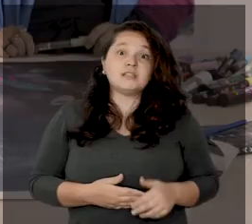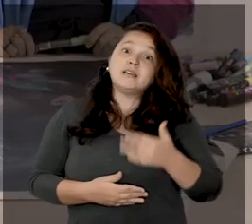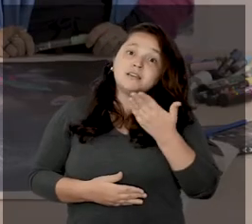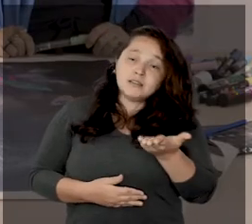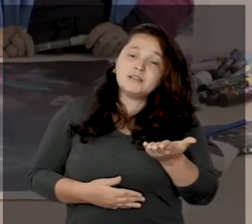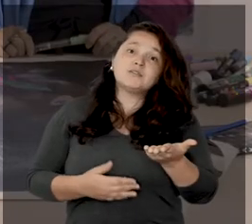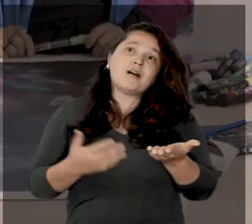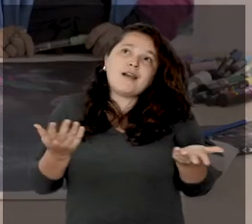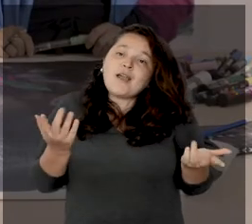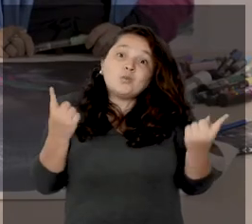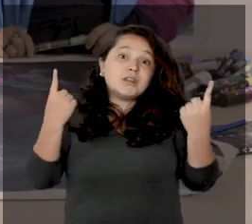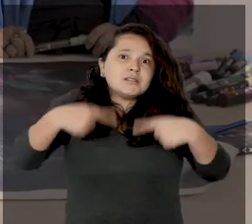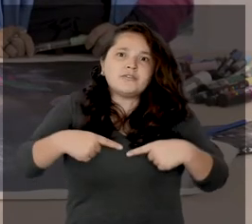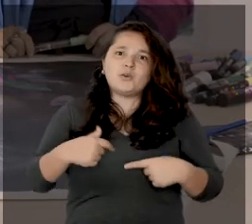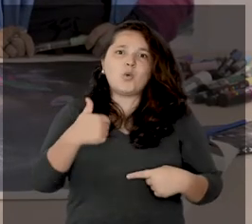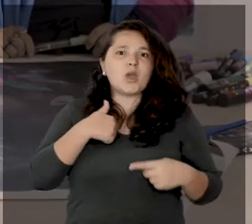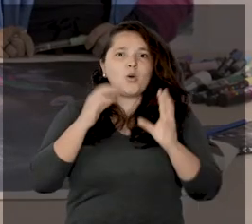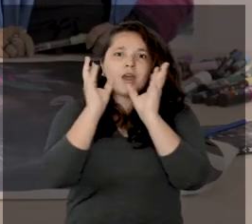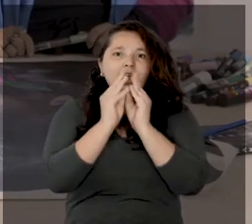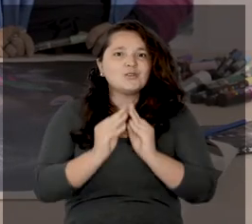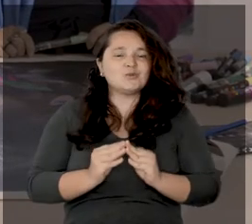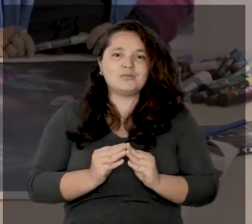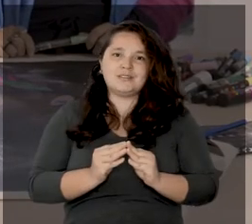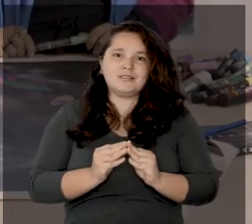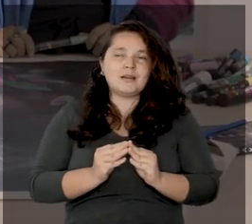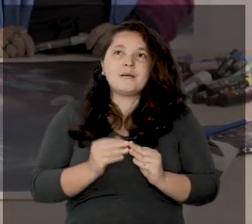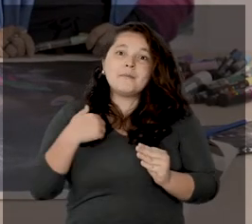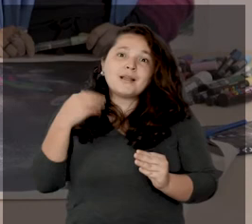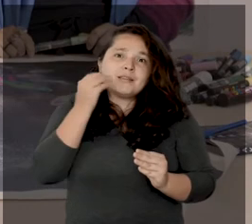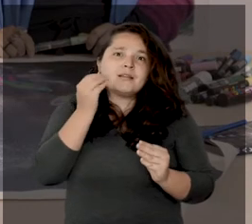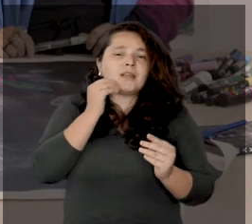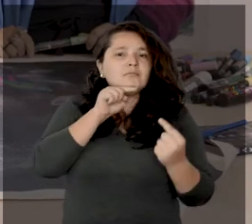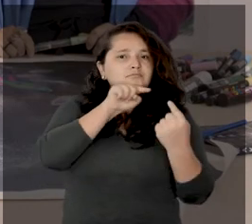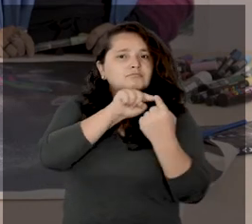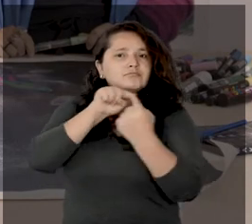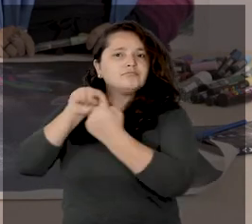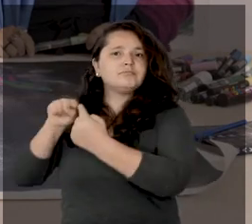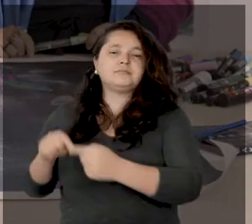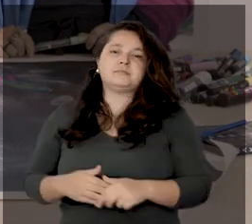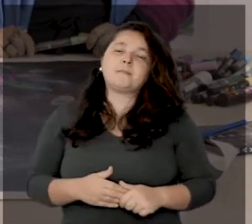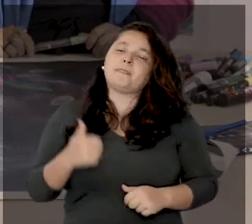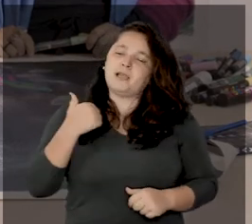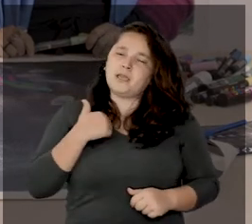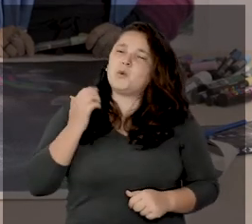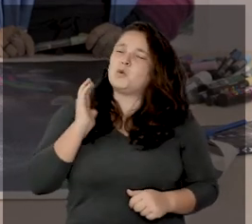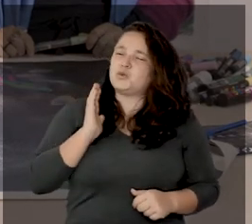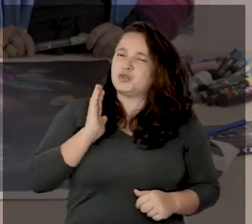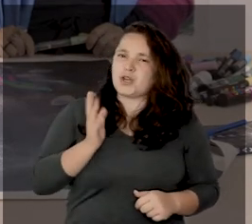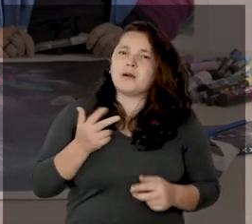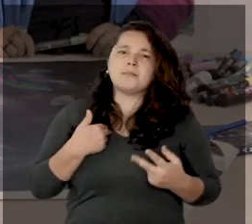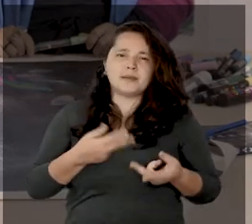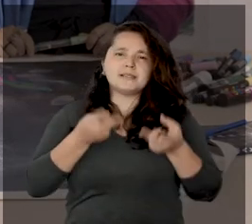poder arrumar um sentido, né? O fato é que eu já saquei, né, acho que muita gente já sacou, que para nós,